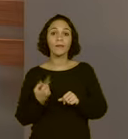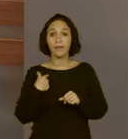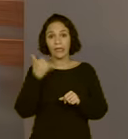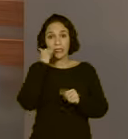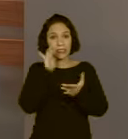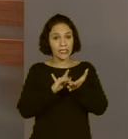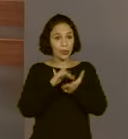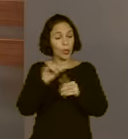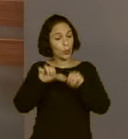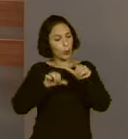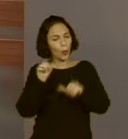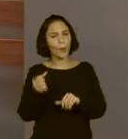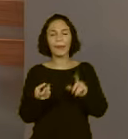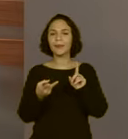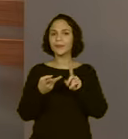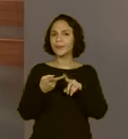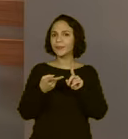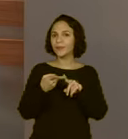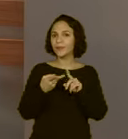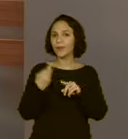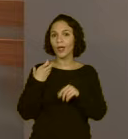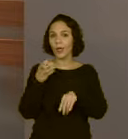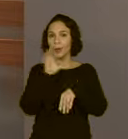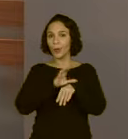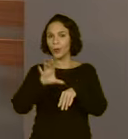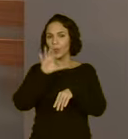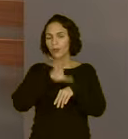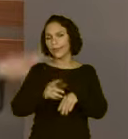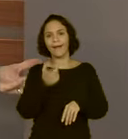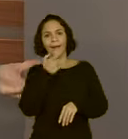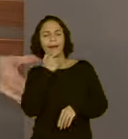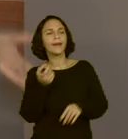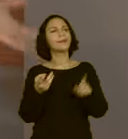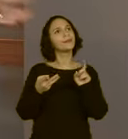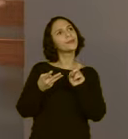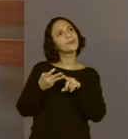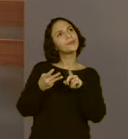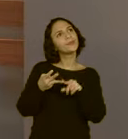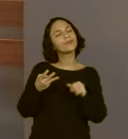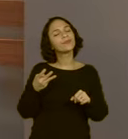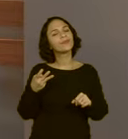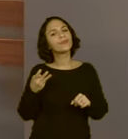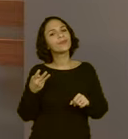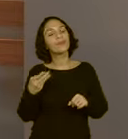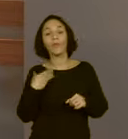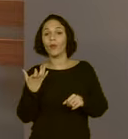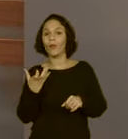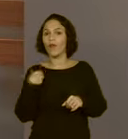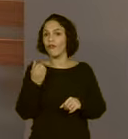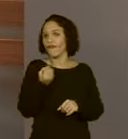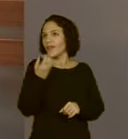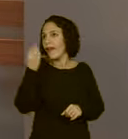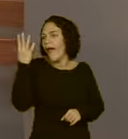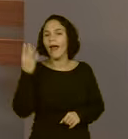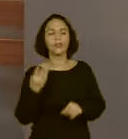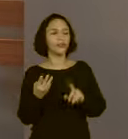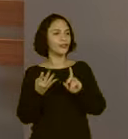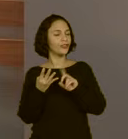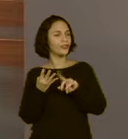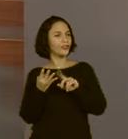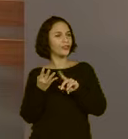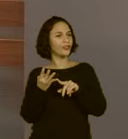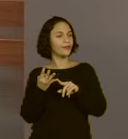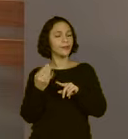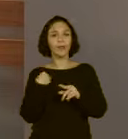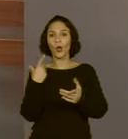meu celular, eu quero fazer um curso de inglês, eu quero fazer uma viagem, eu